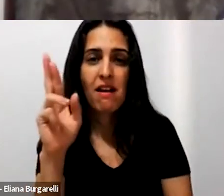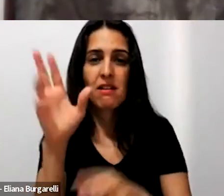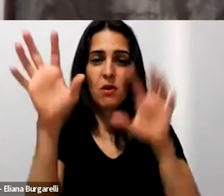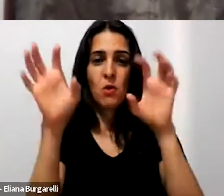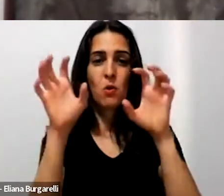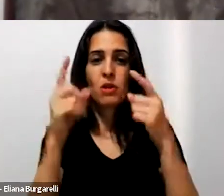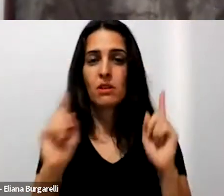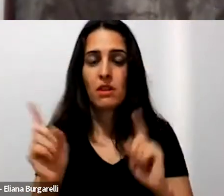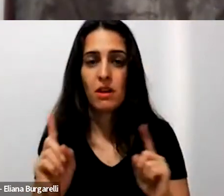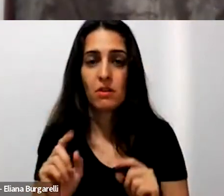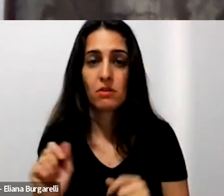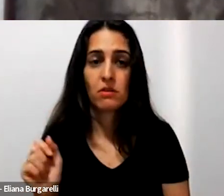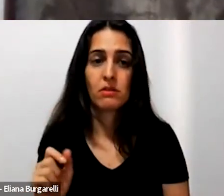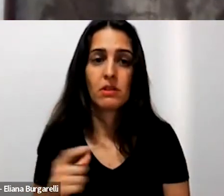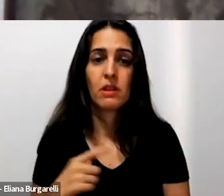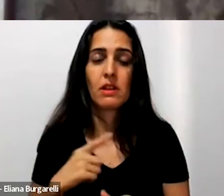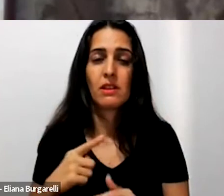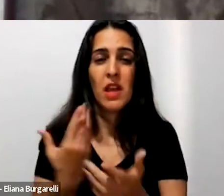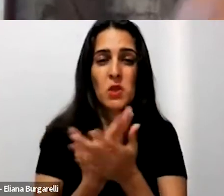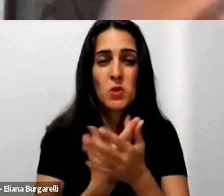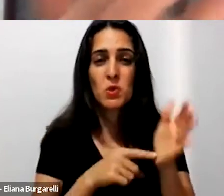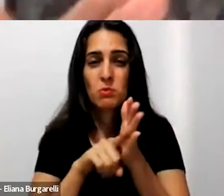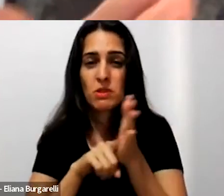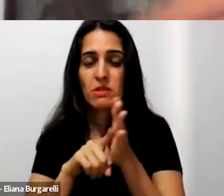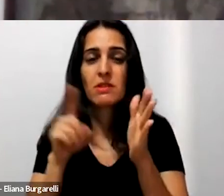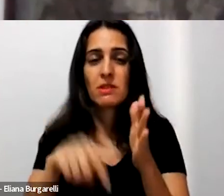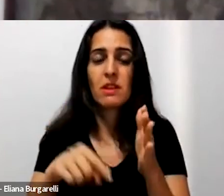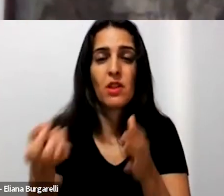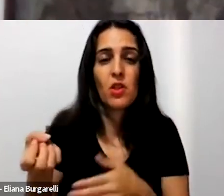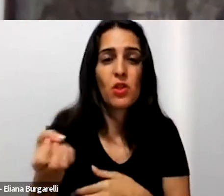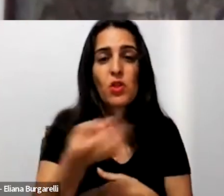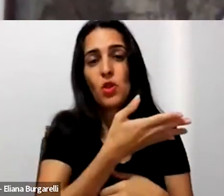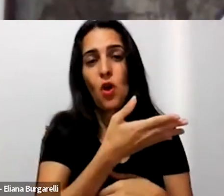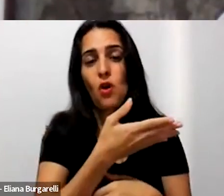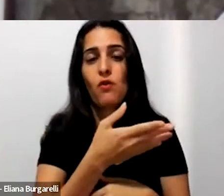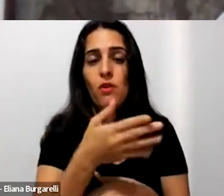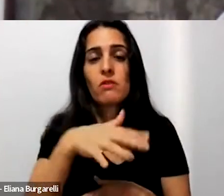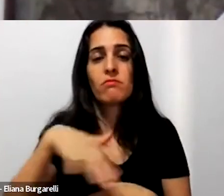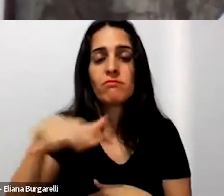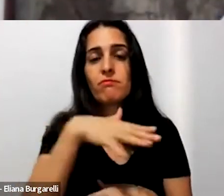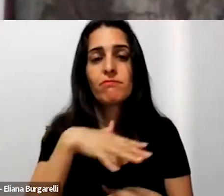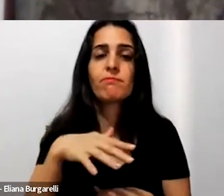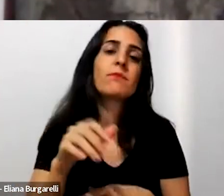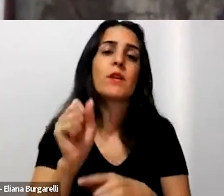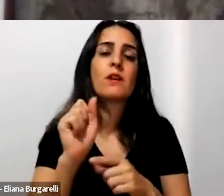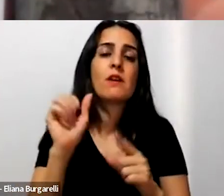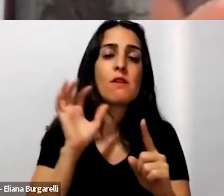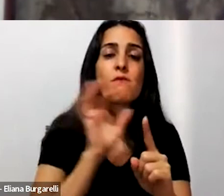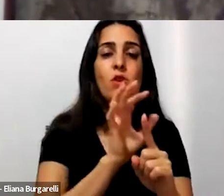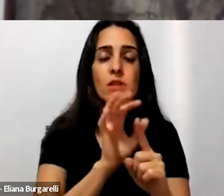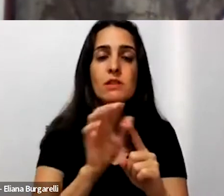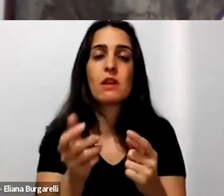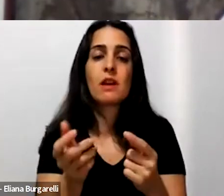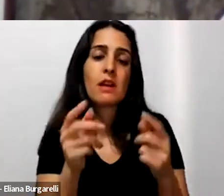E com precificações, com métricas, etc., criando uma nova simetria nas questões socioambientais e como é que você vai